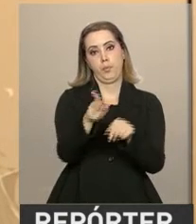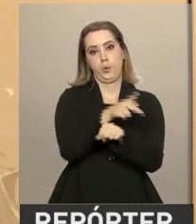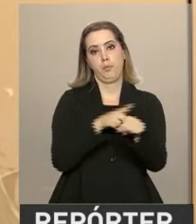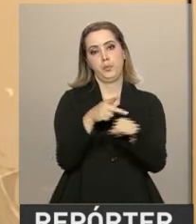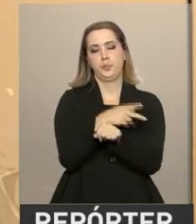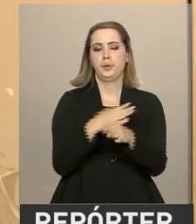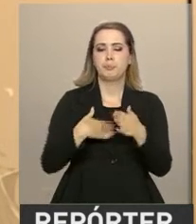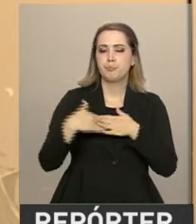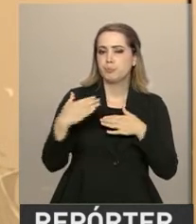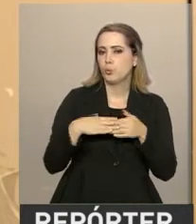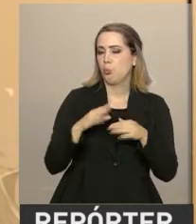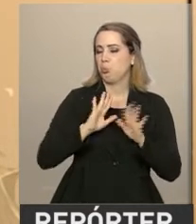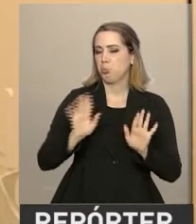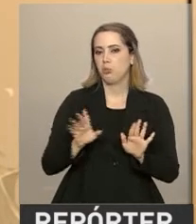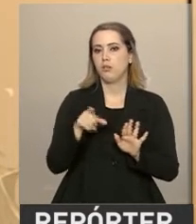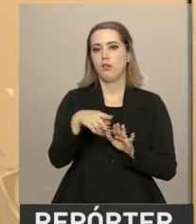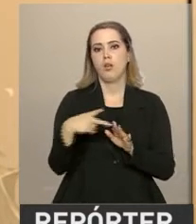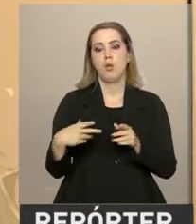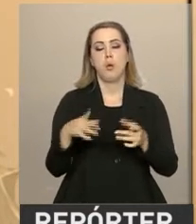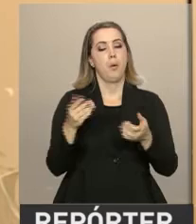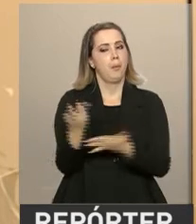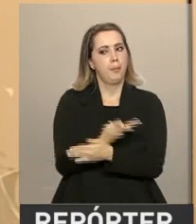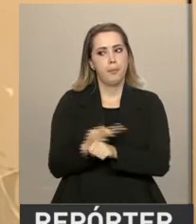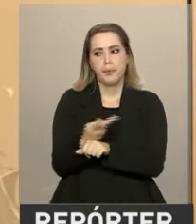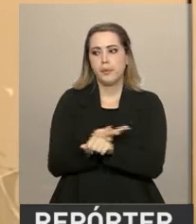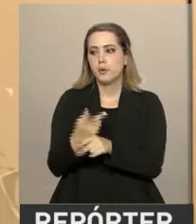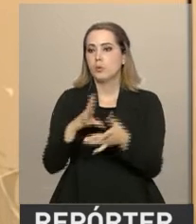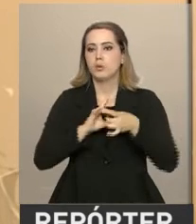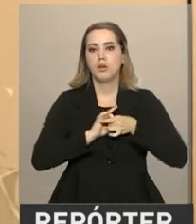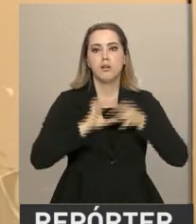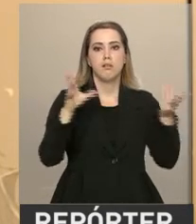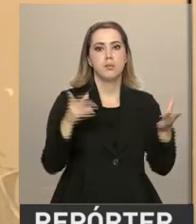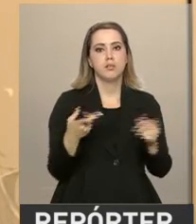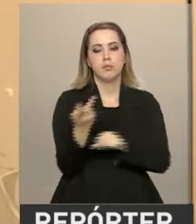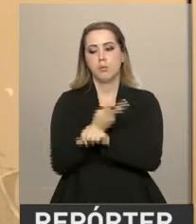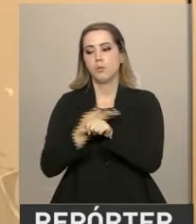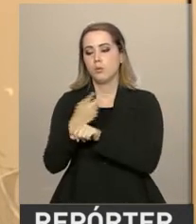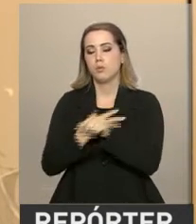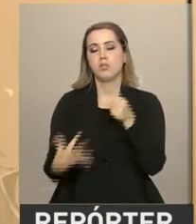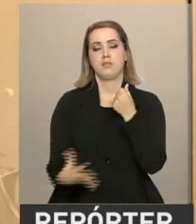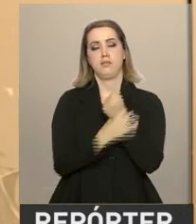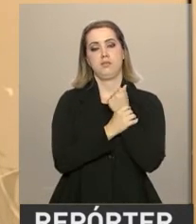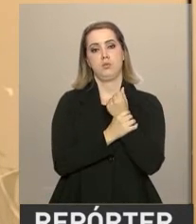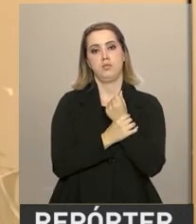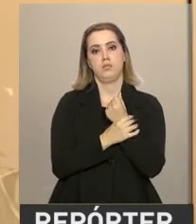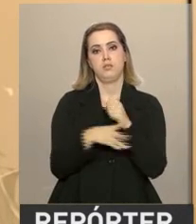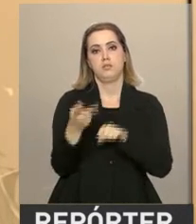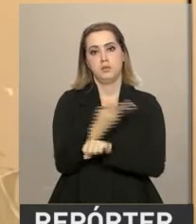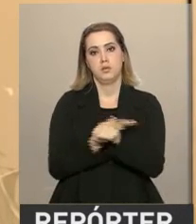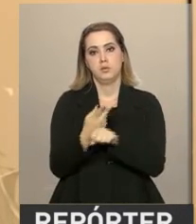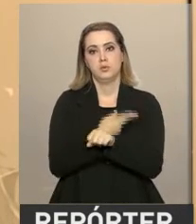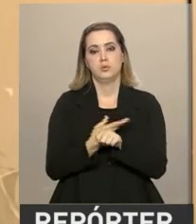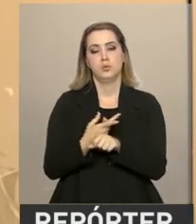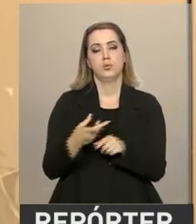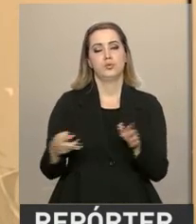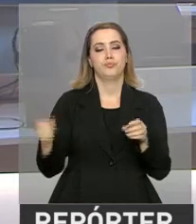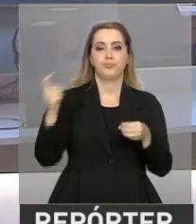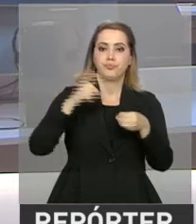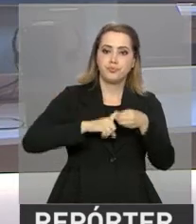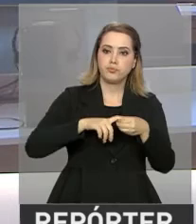algum motivo, ele procura liberdade, ele procura segurança, ele procura o resgate da sua